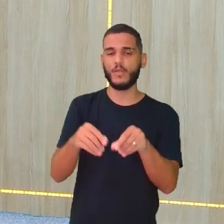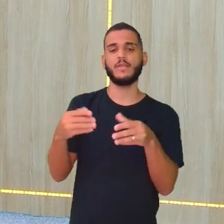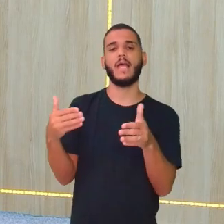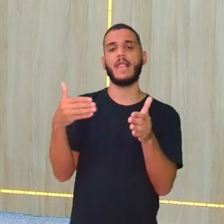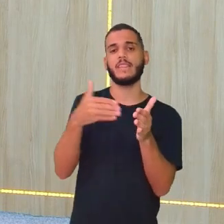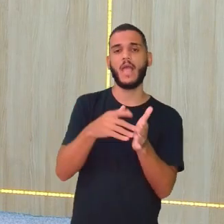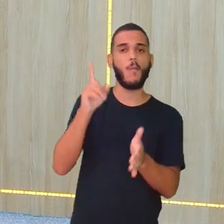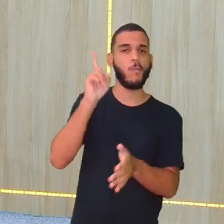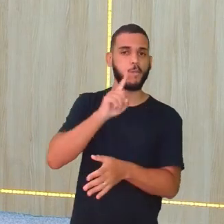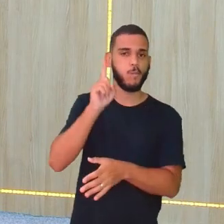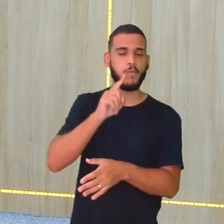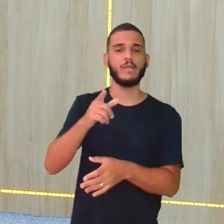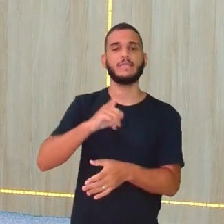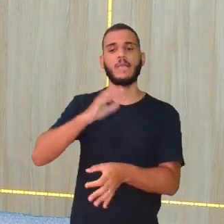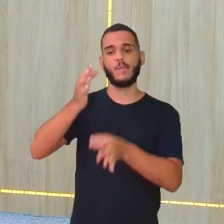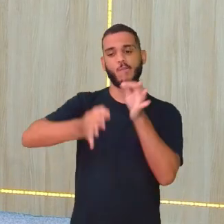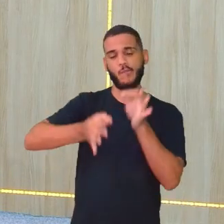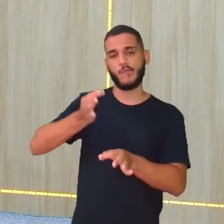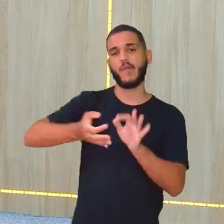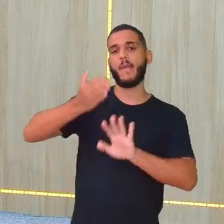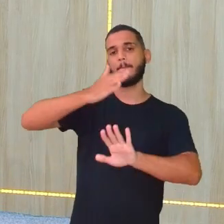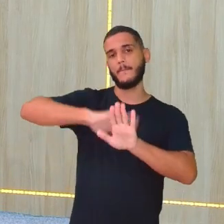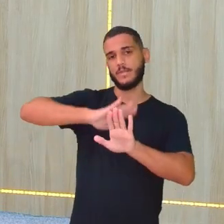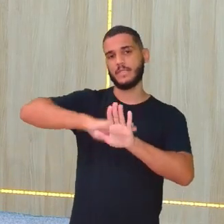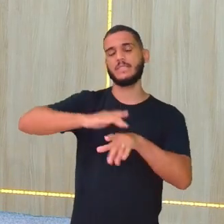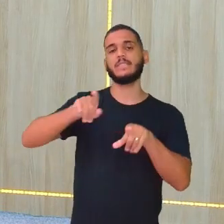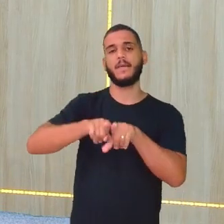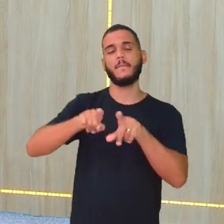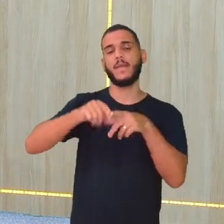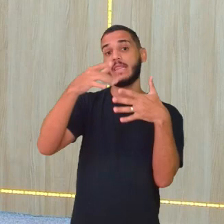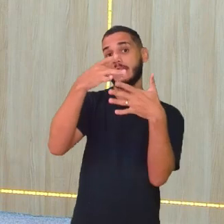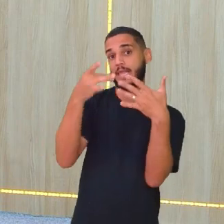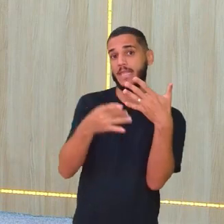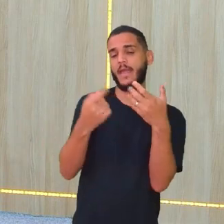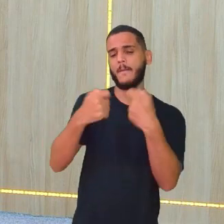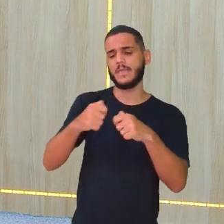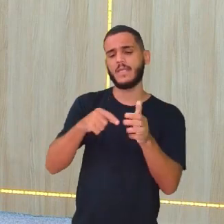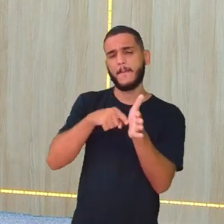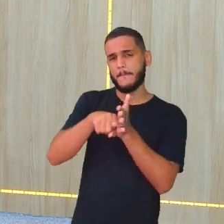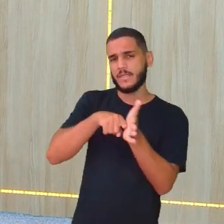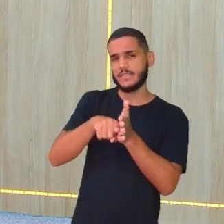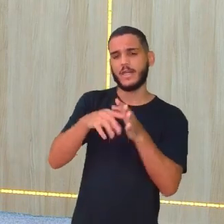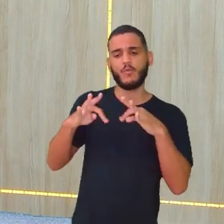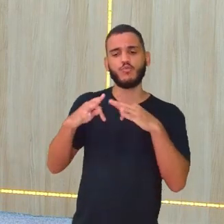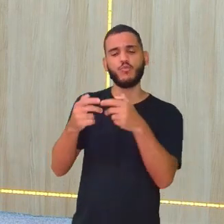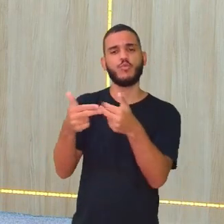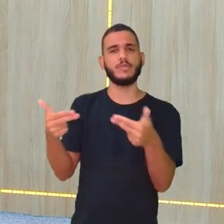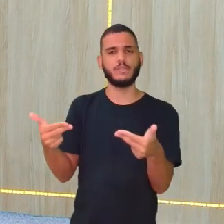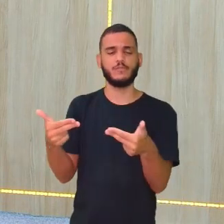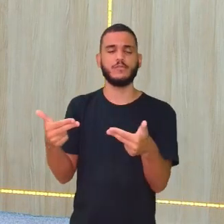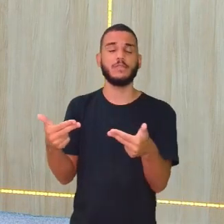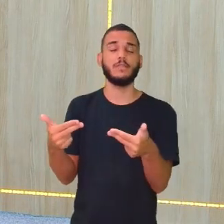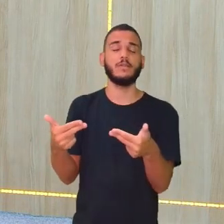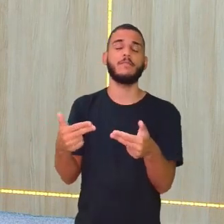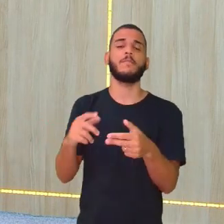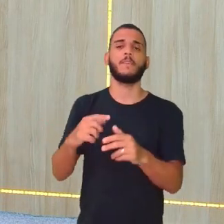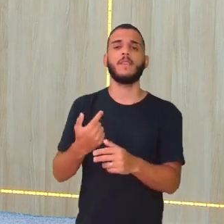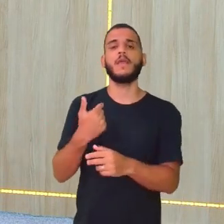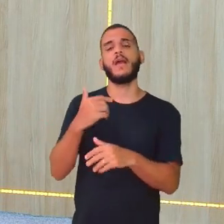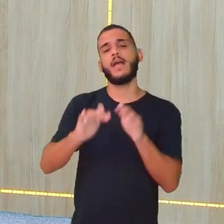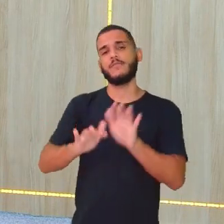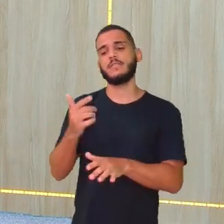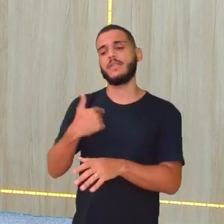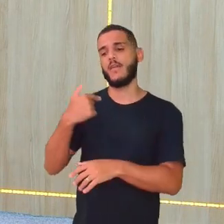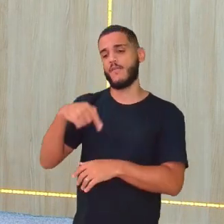aí tem uma questão jurídica também envolvida, assim. São detalhes jurídicos que eu precisei fazer uma pesquisa em todos esses campos. Então, às vezes, eu vou atrás